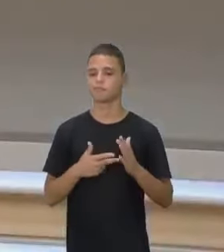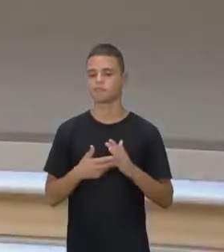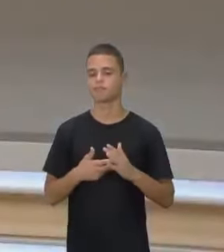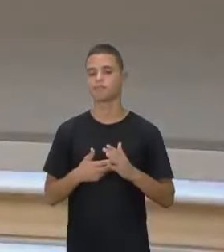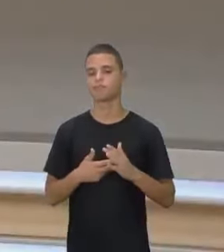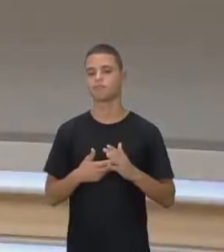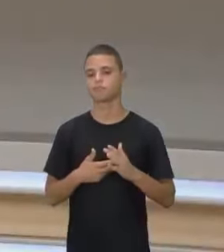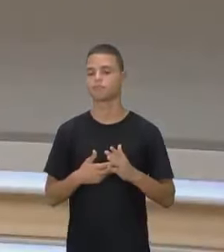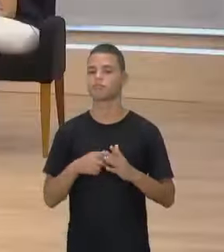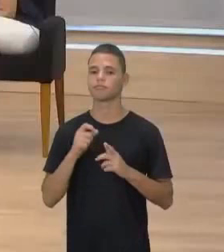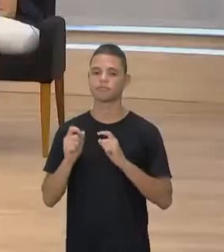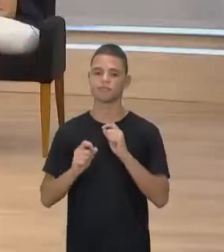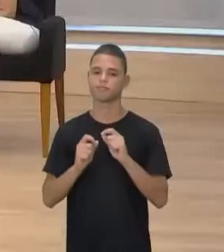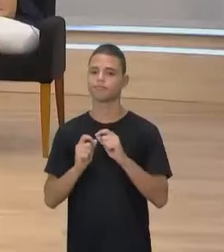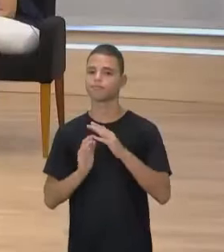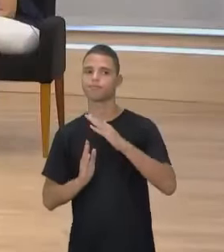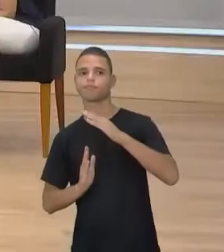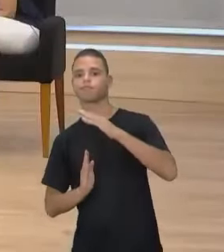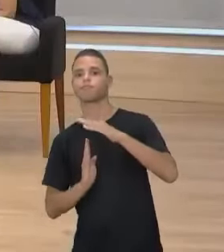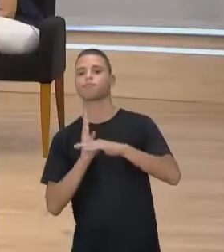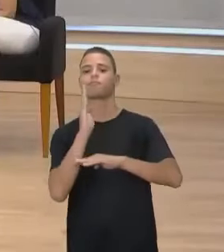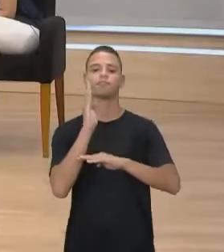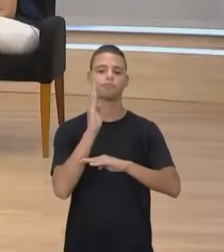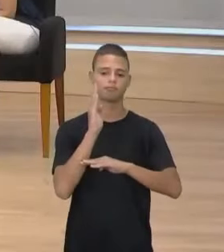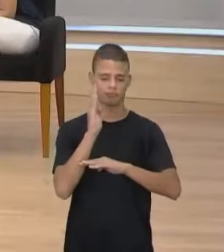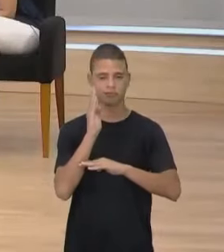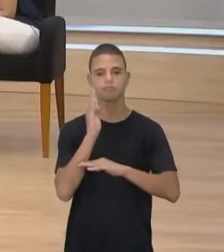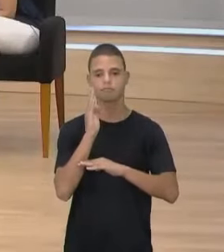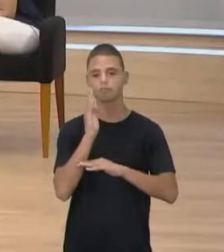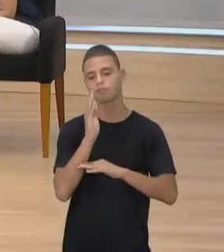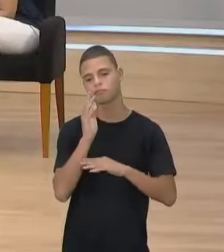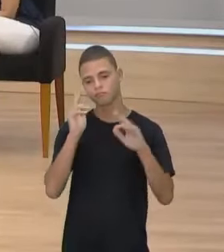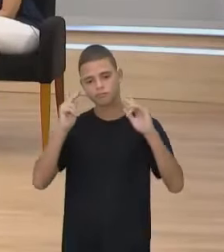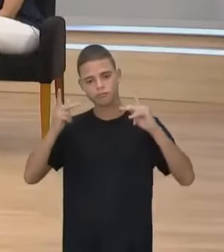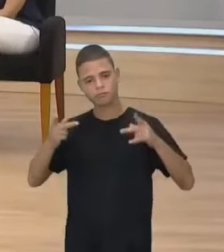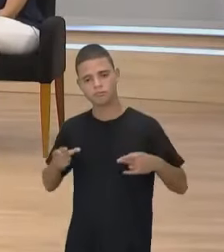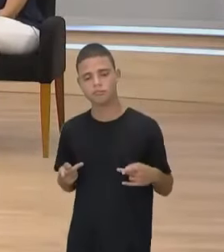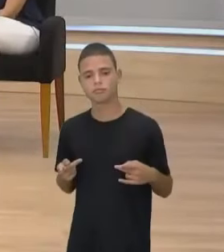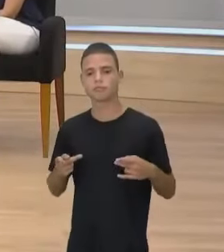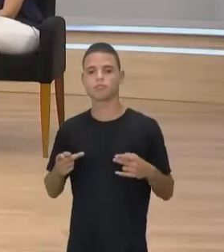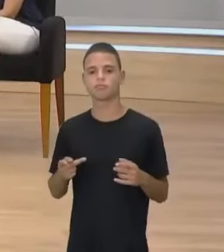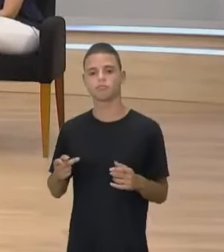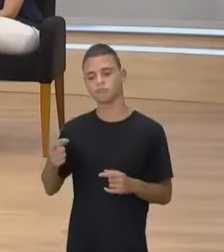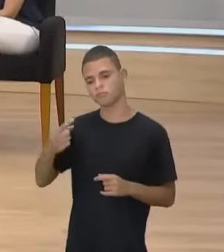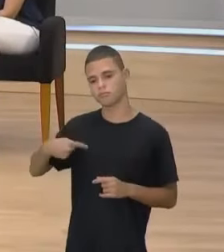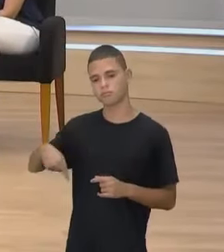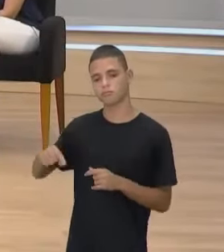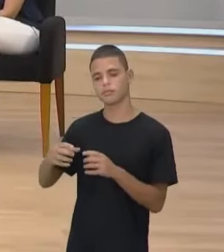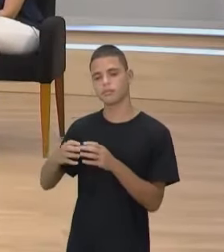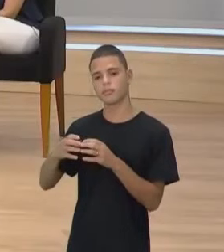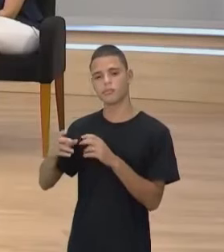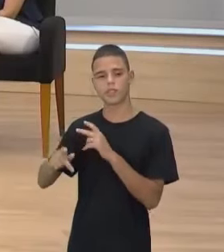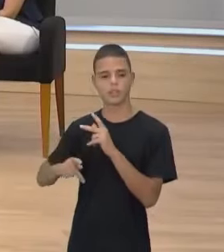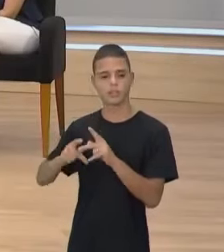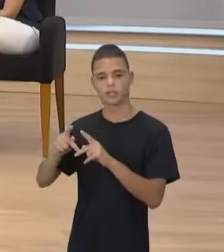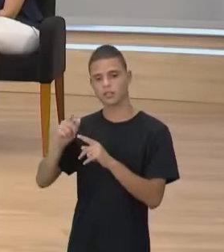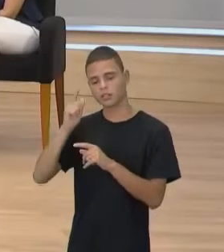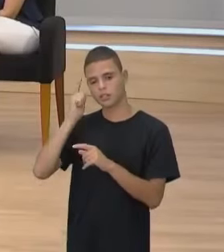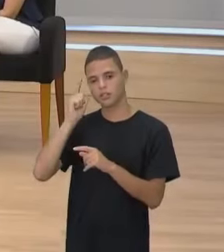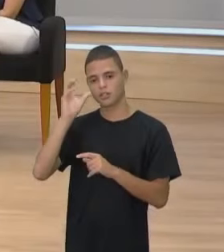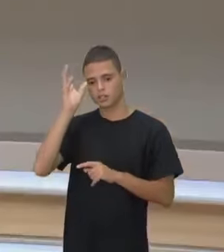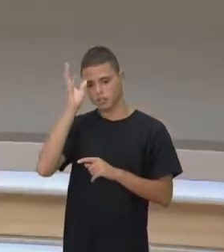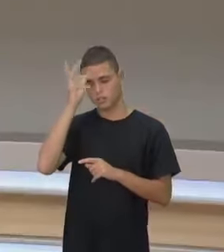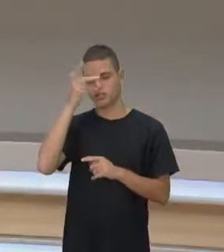precisa exceder a capacidade humana, né, e capacidade daquela população de lidar com